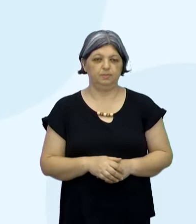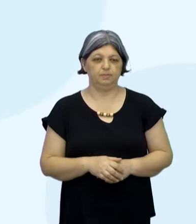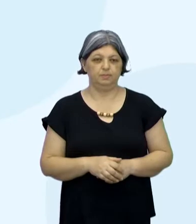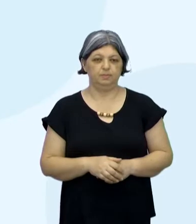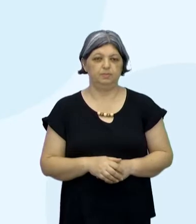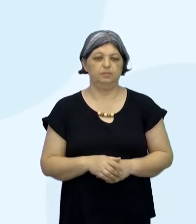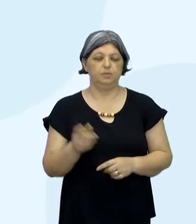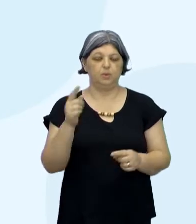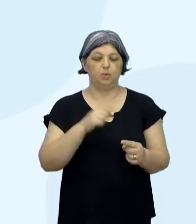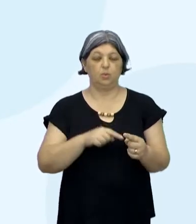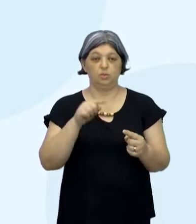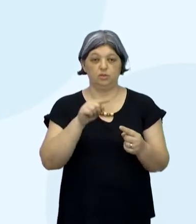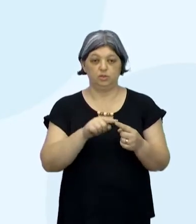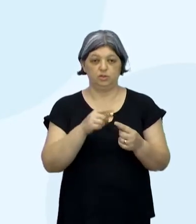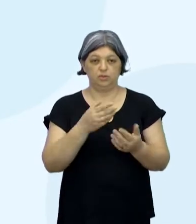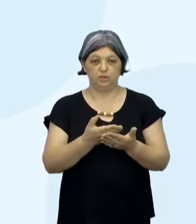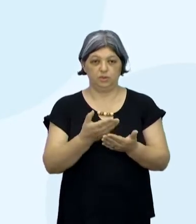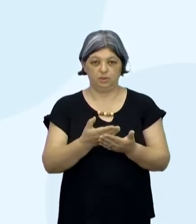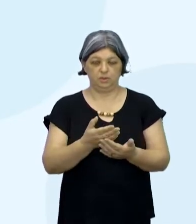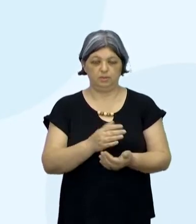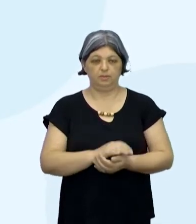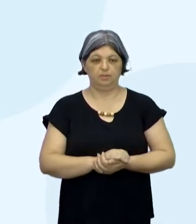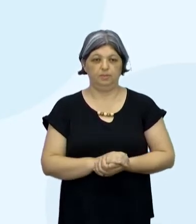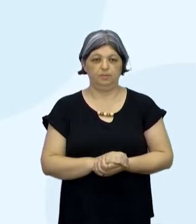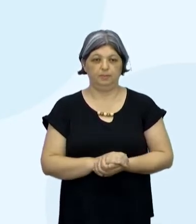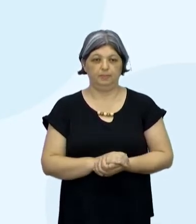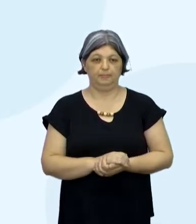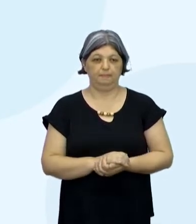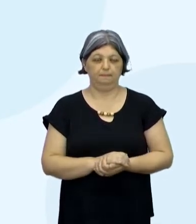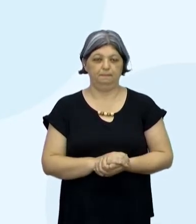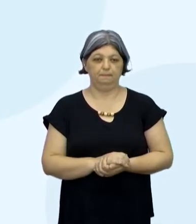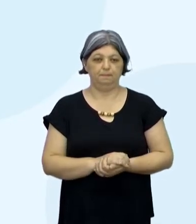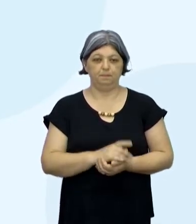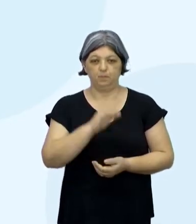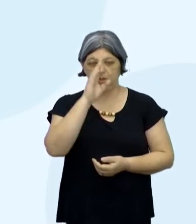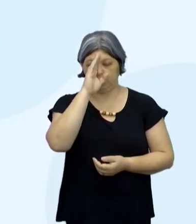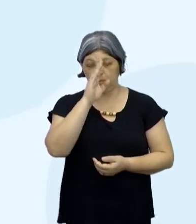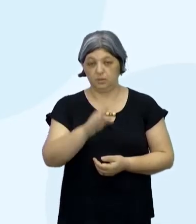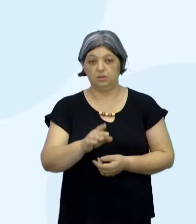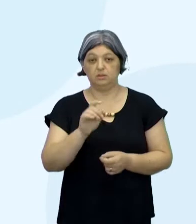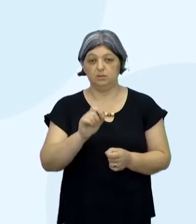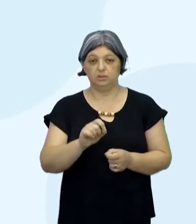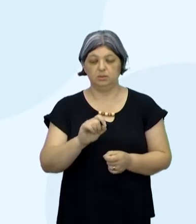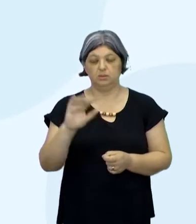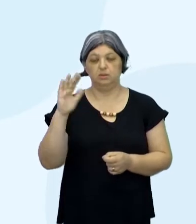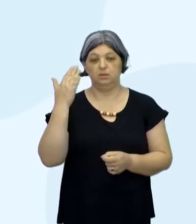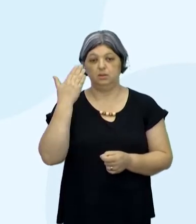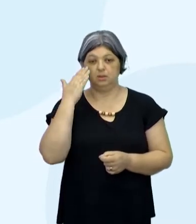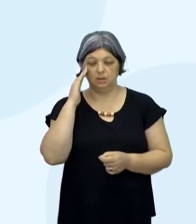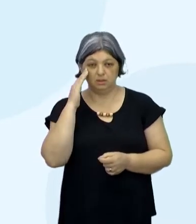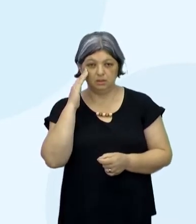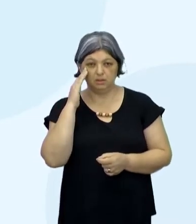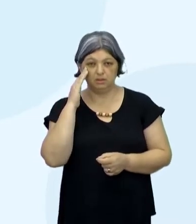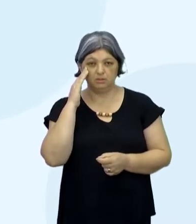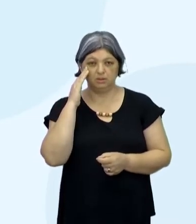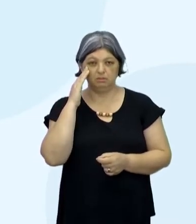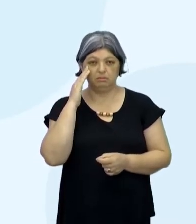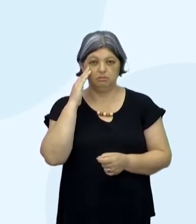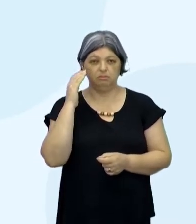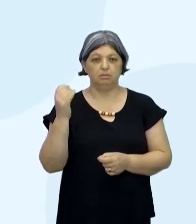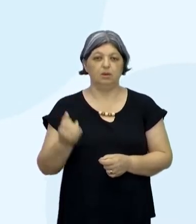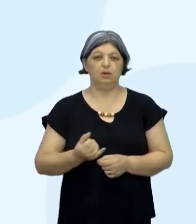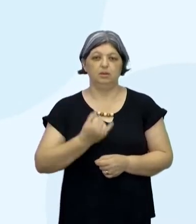ao objetivo, o nosso objetivo principal aí é compreender a importância